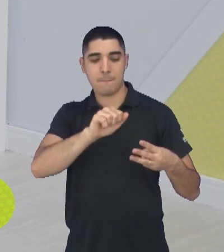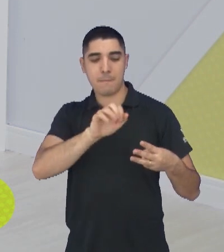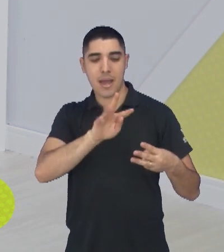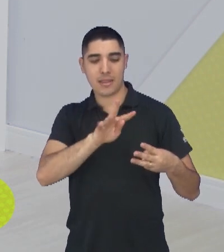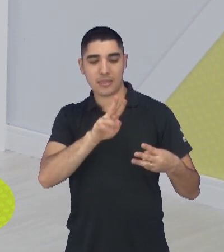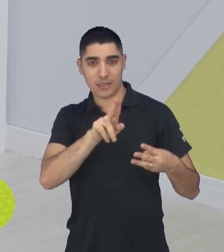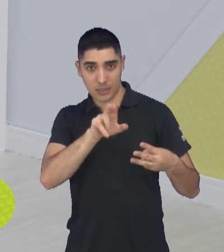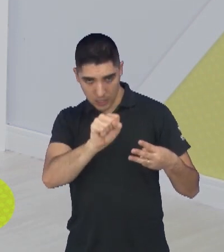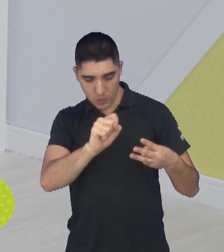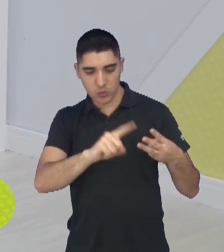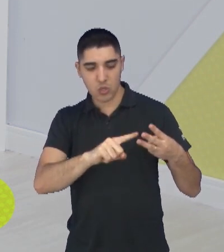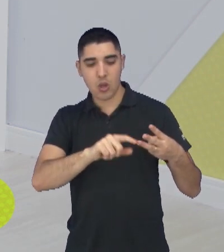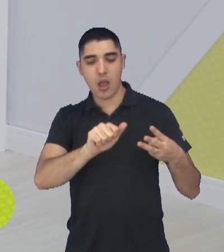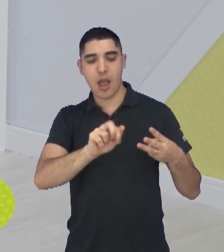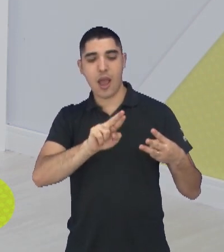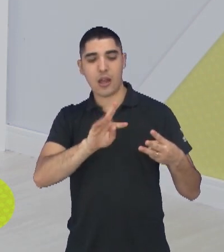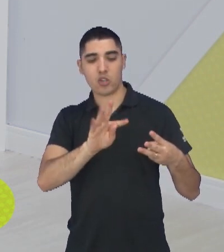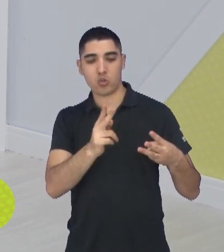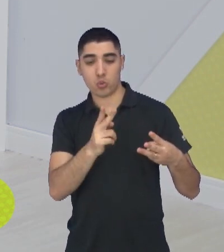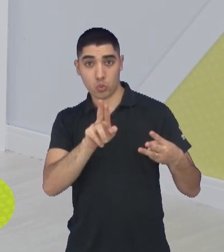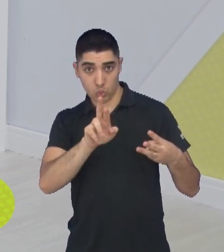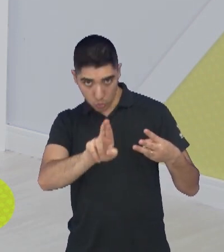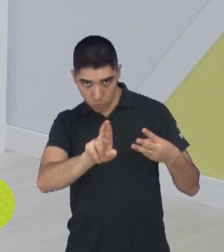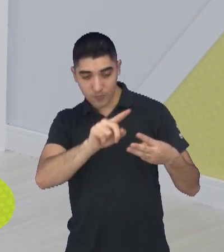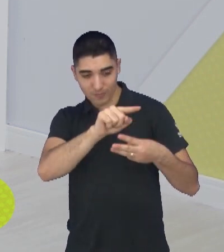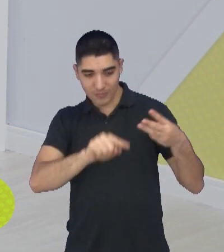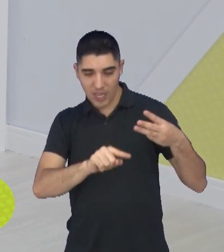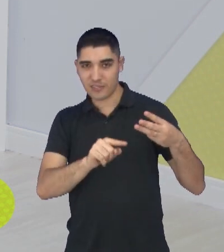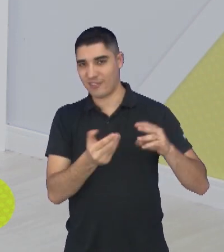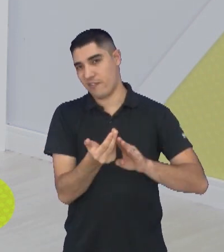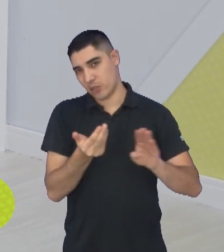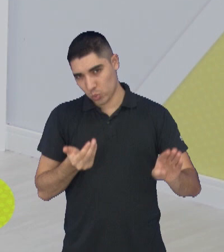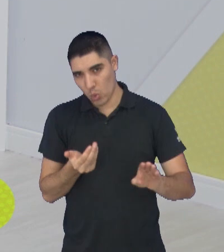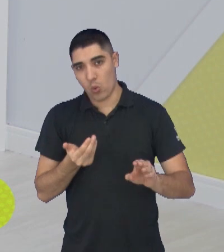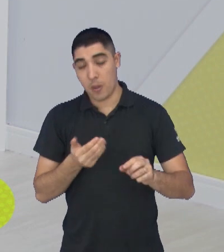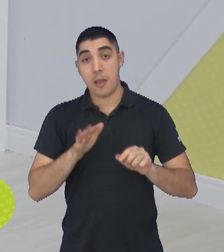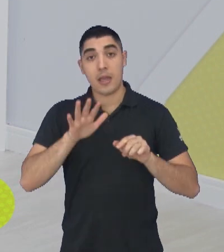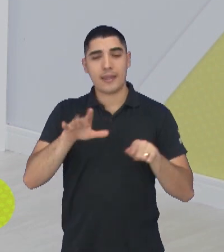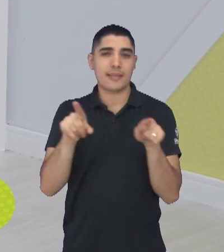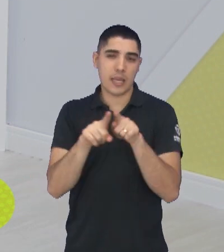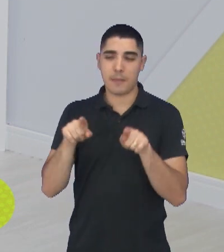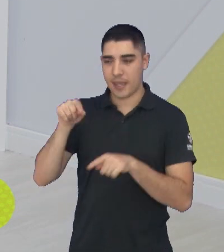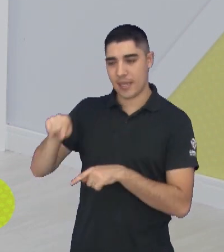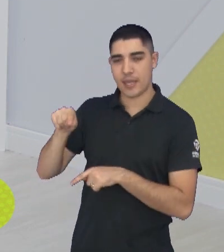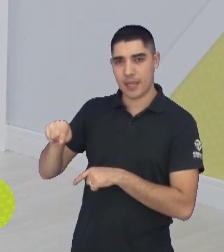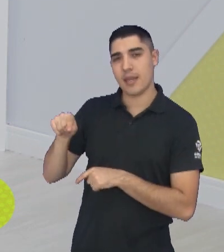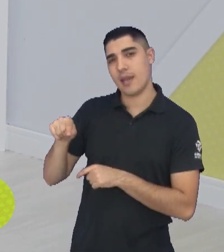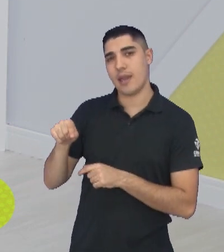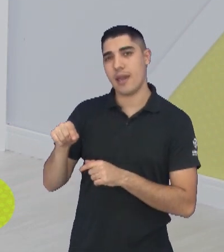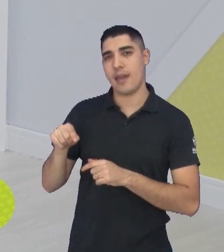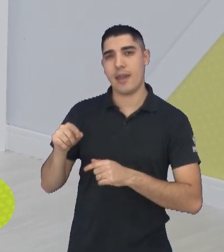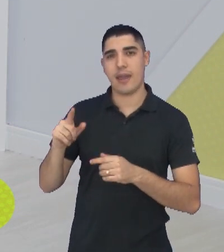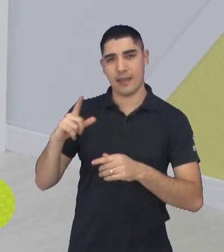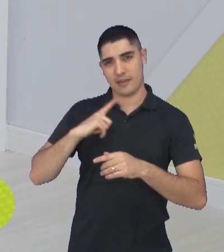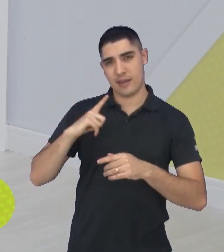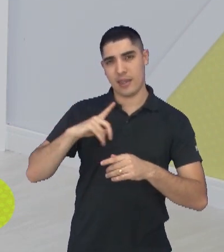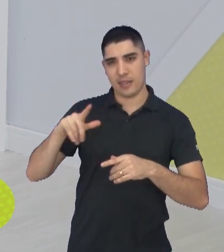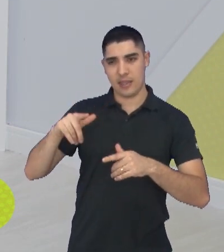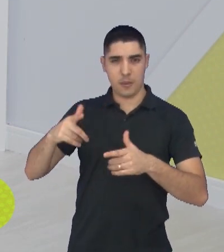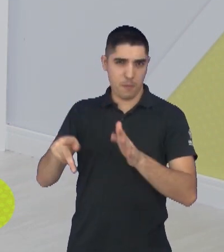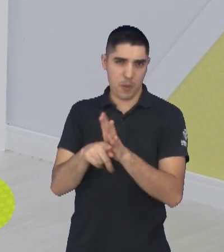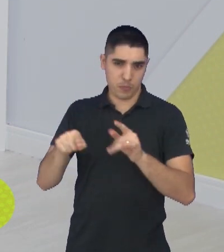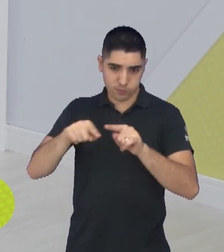também o Arthur Bernardi. Além da falta técnica, né, dos jogadores em quadra, que são jogadores considerados